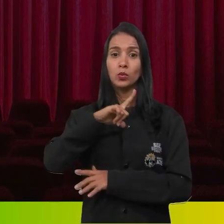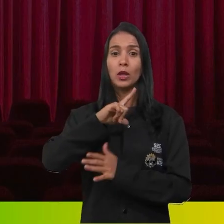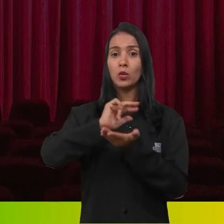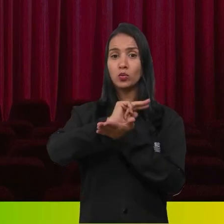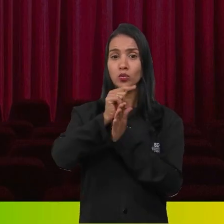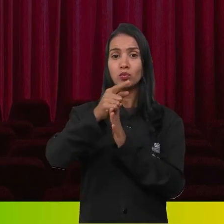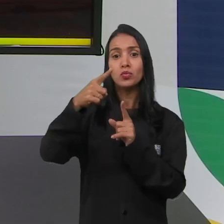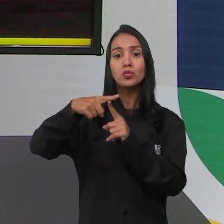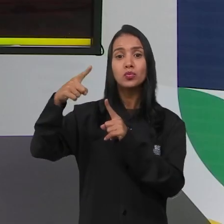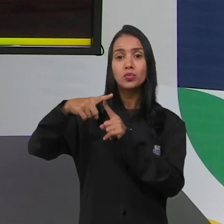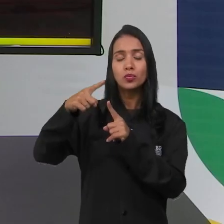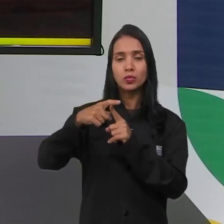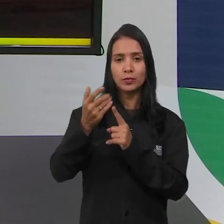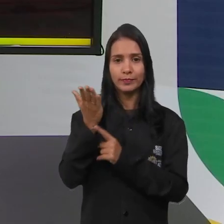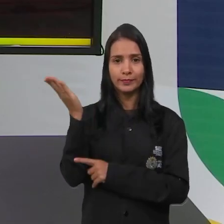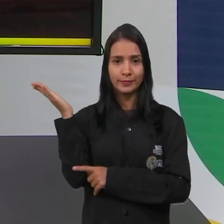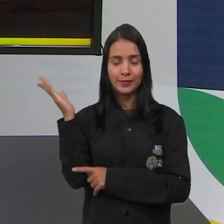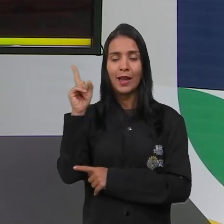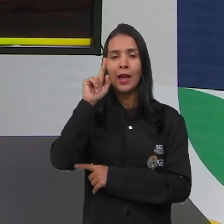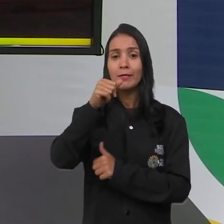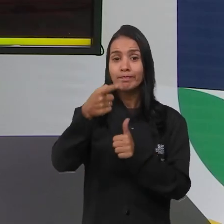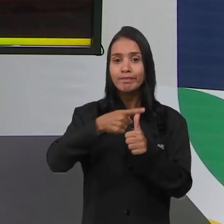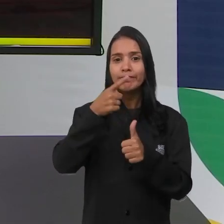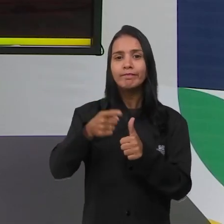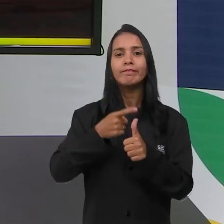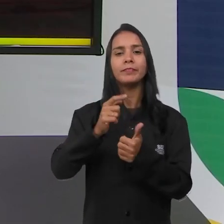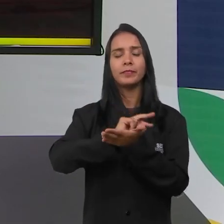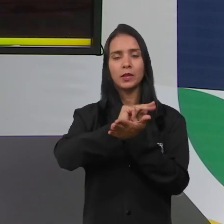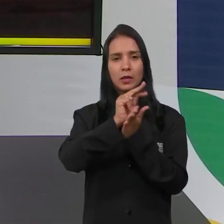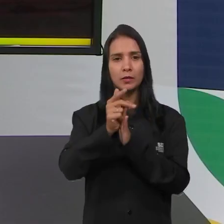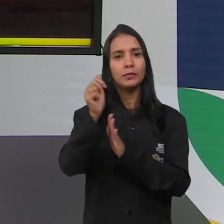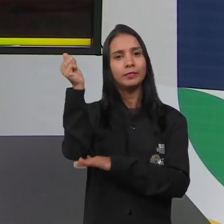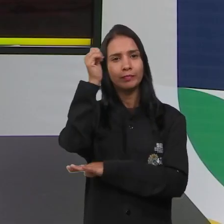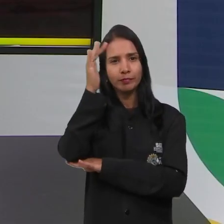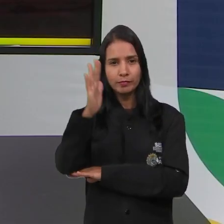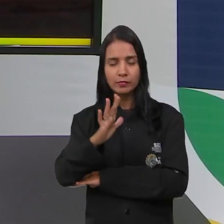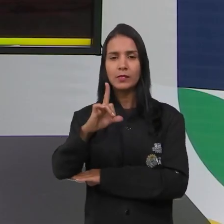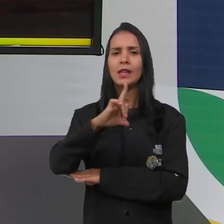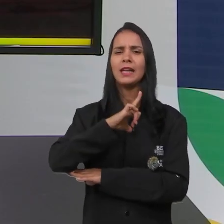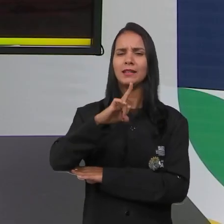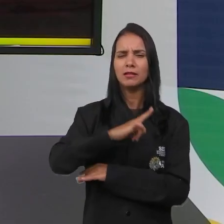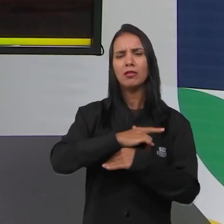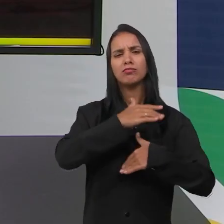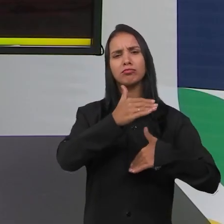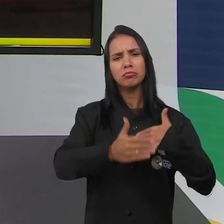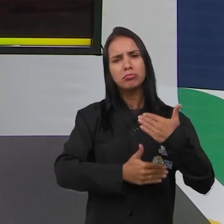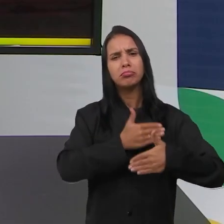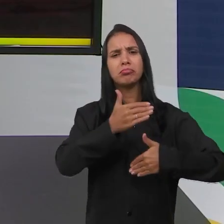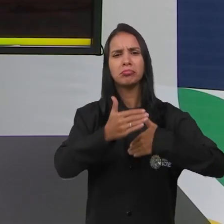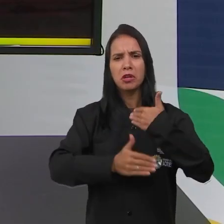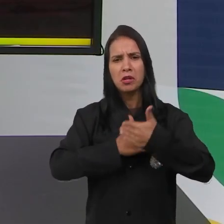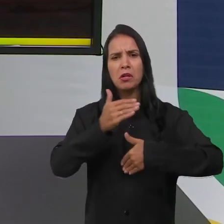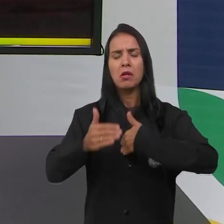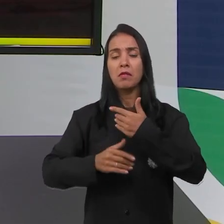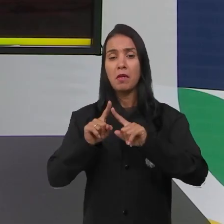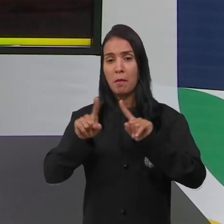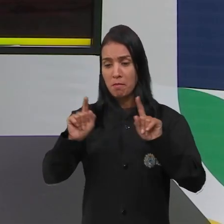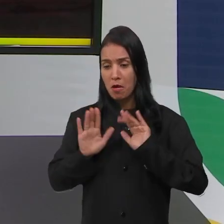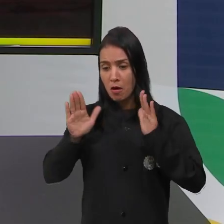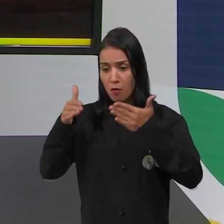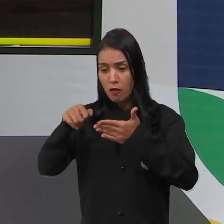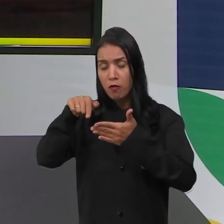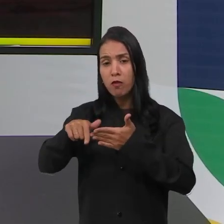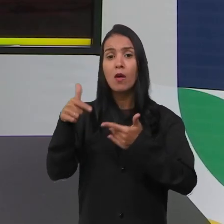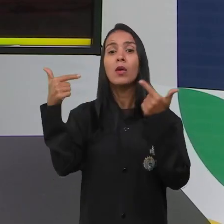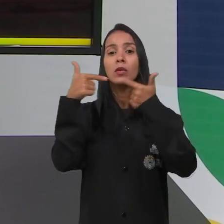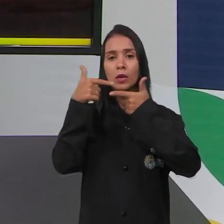primeiros gêneros do cinema brasileiro, que teve aí toda essa produção voltada para o